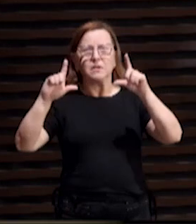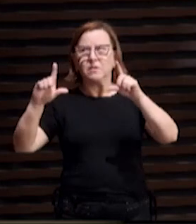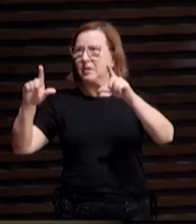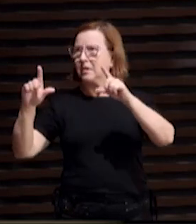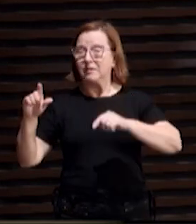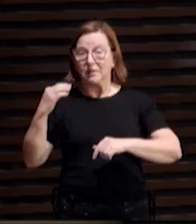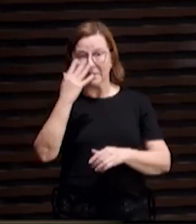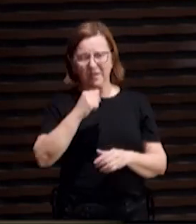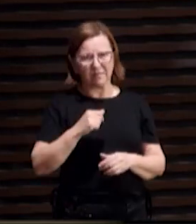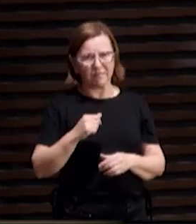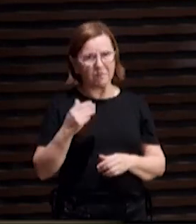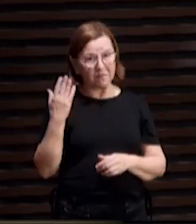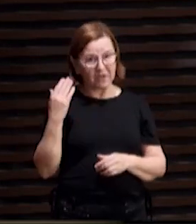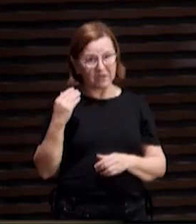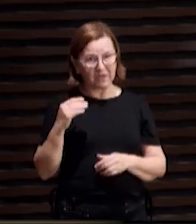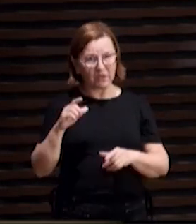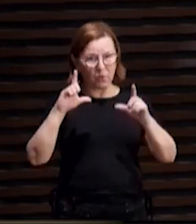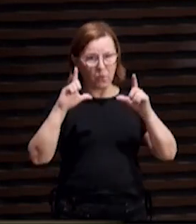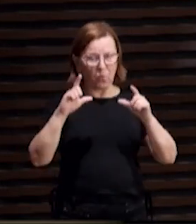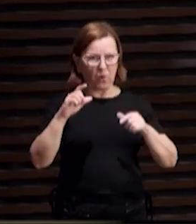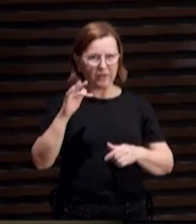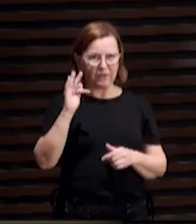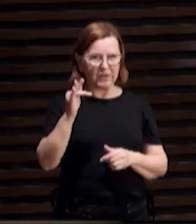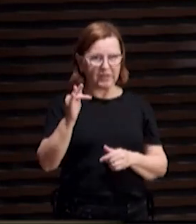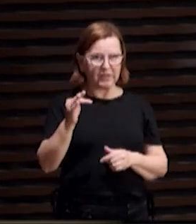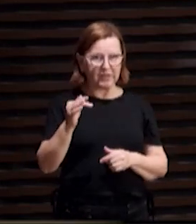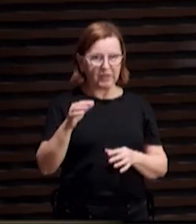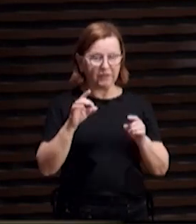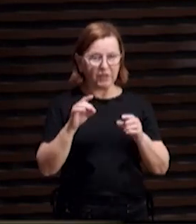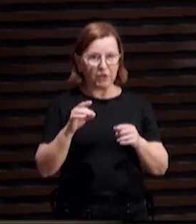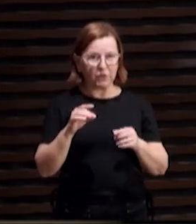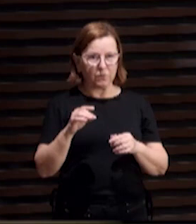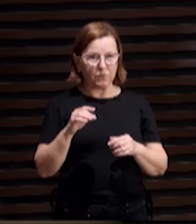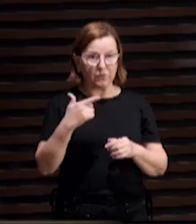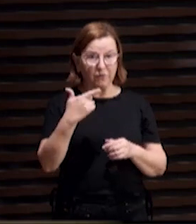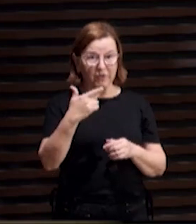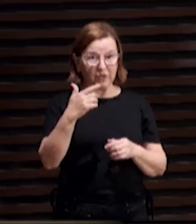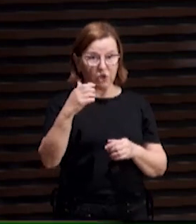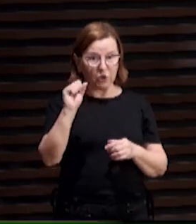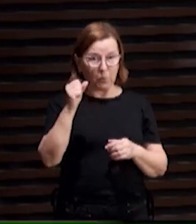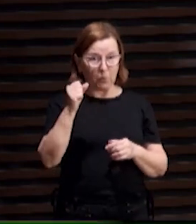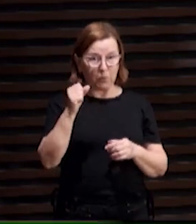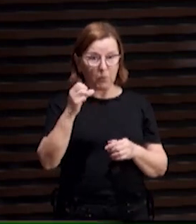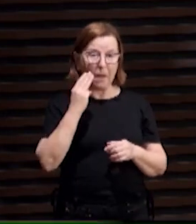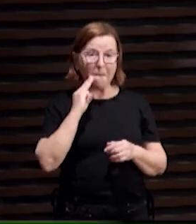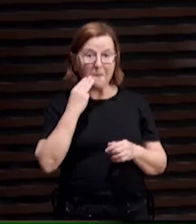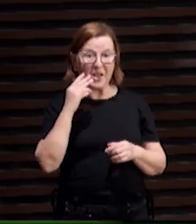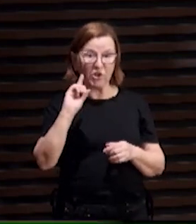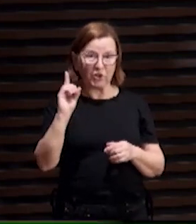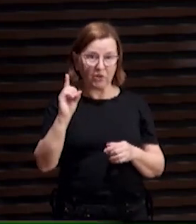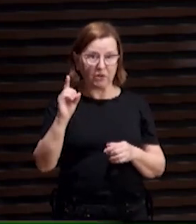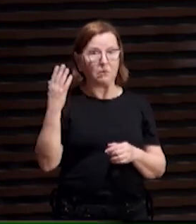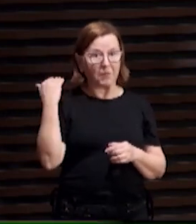que, na época, o quadro de Van Gogh foi vendido por 28 milhões de dólares. Um quadro de Van